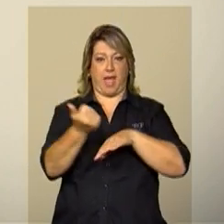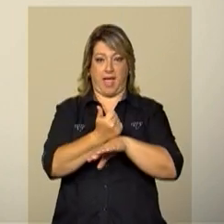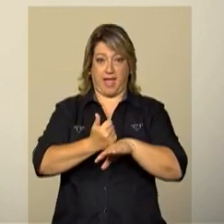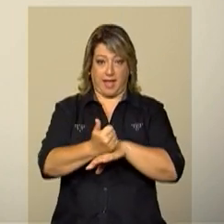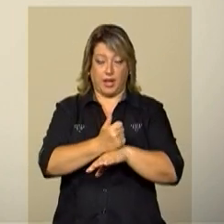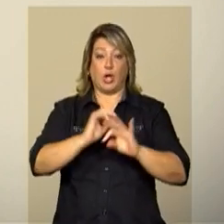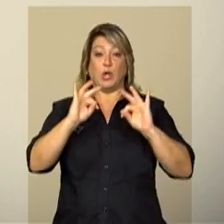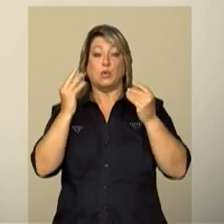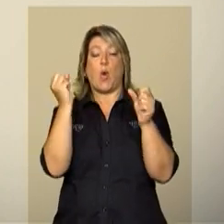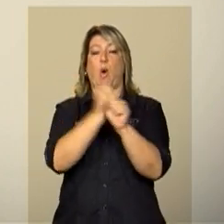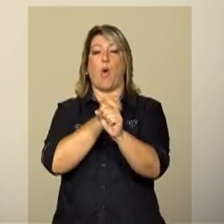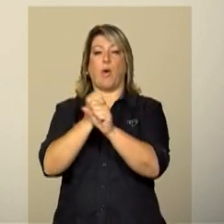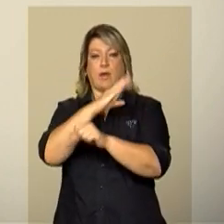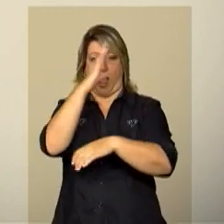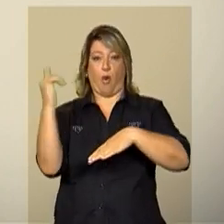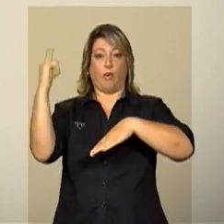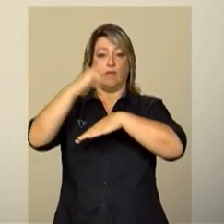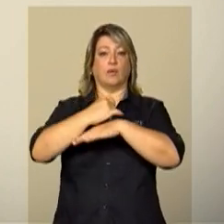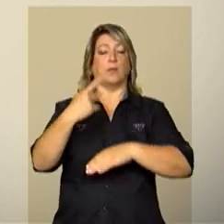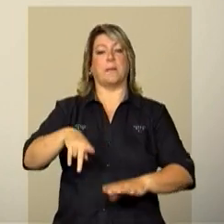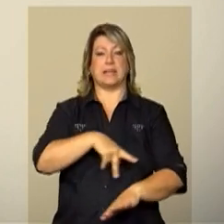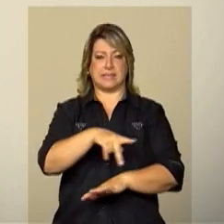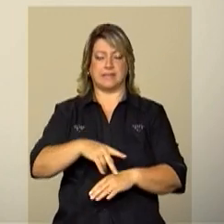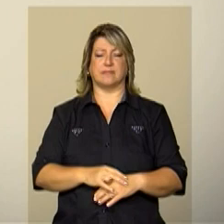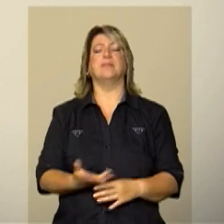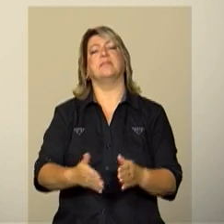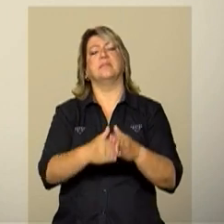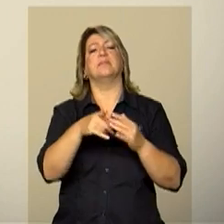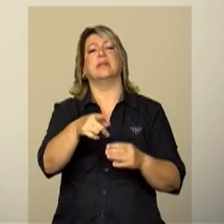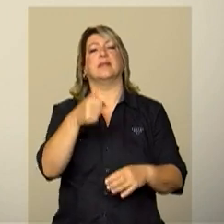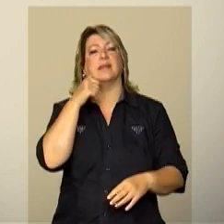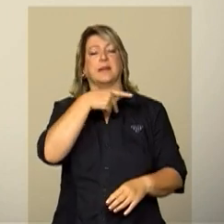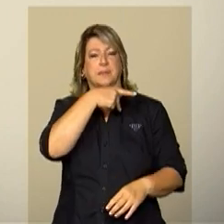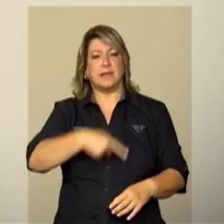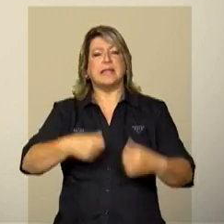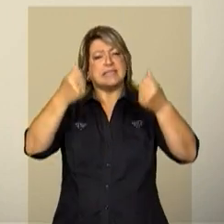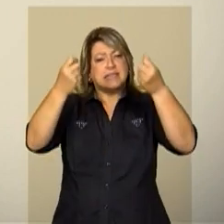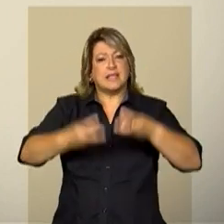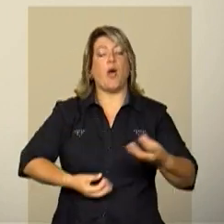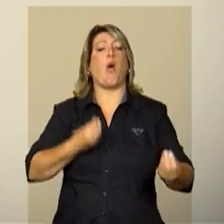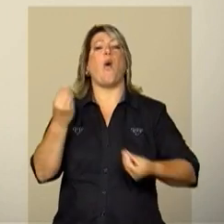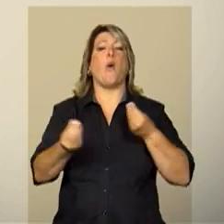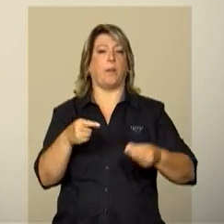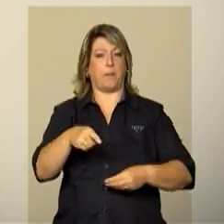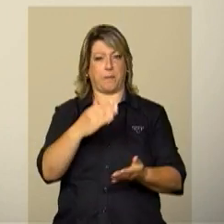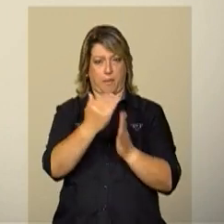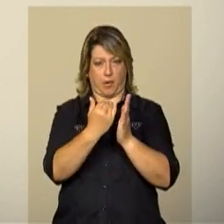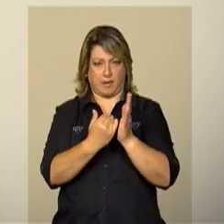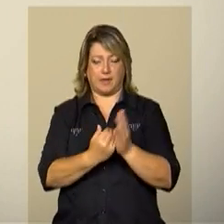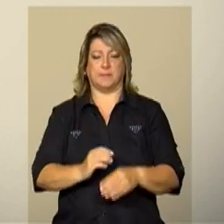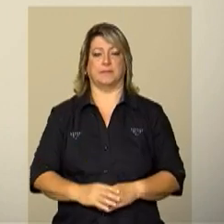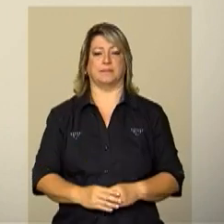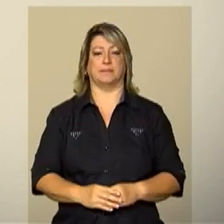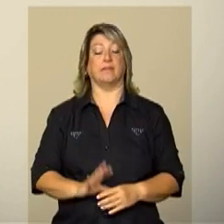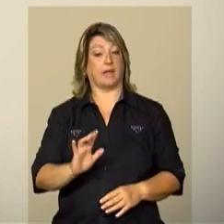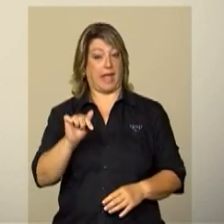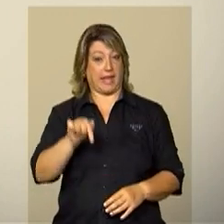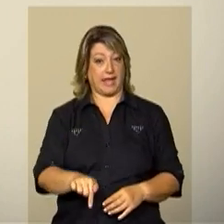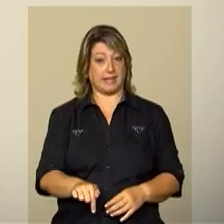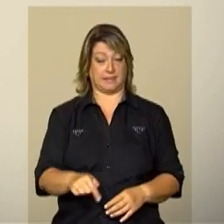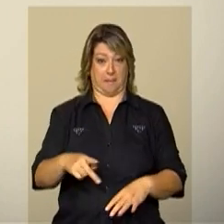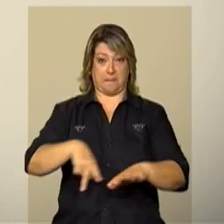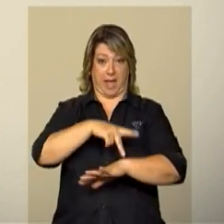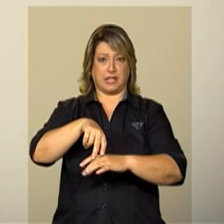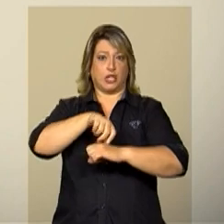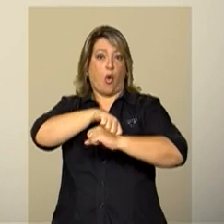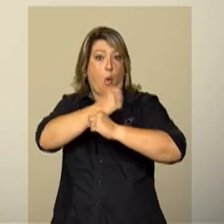estrutura aeroportuária do país presidenta então explica pra gente as principais medidas desse programa olha Luciano um país do tamanho